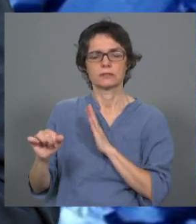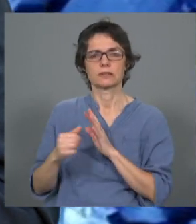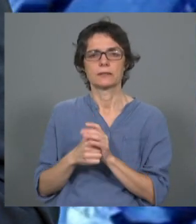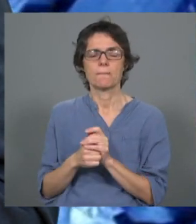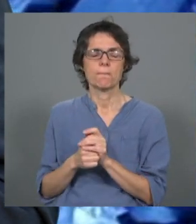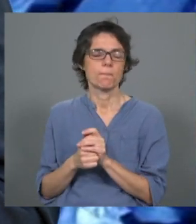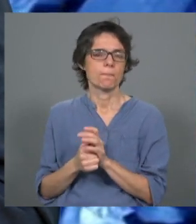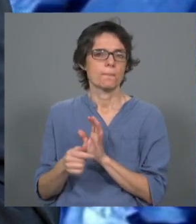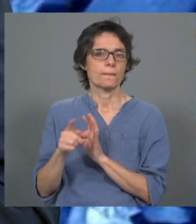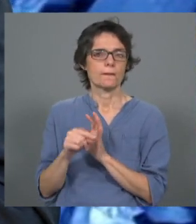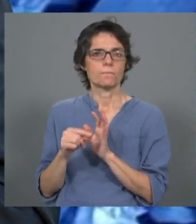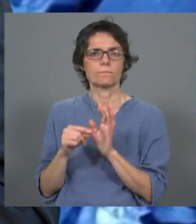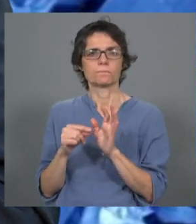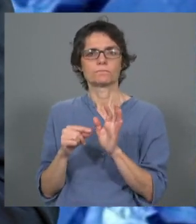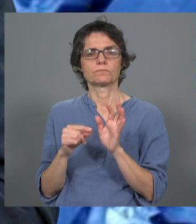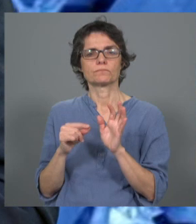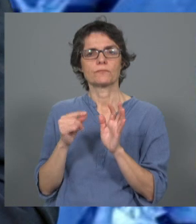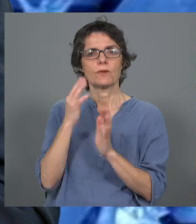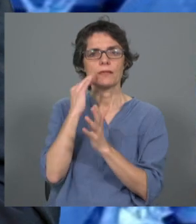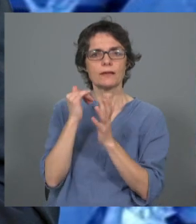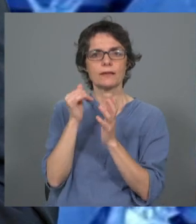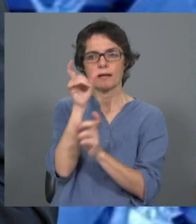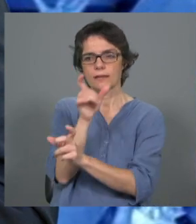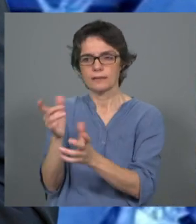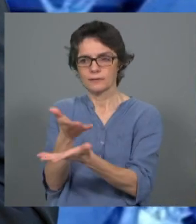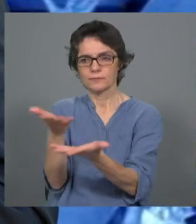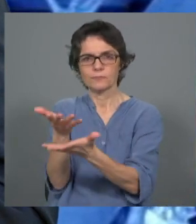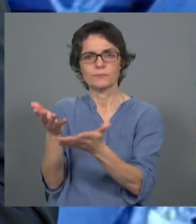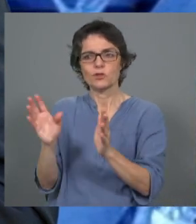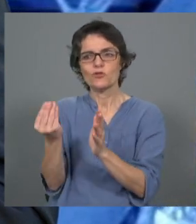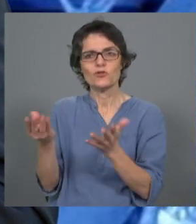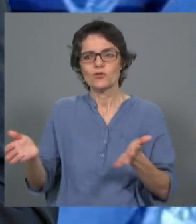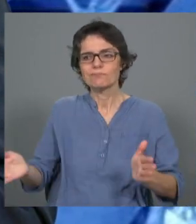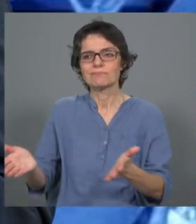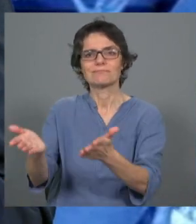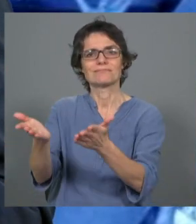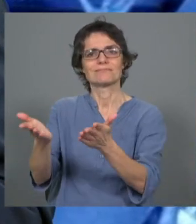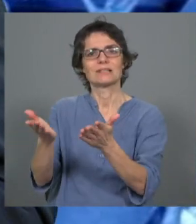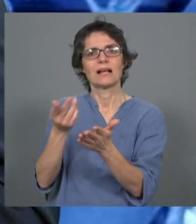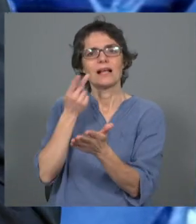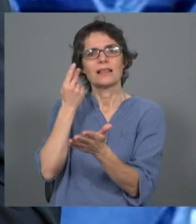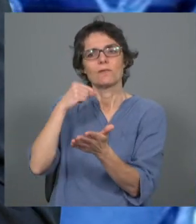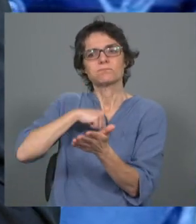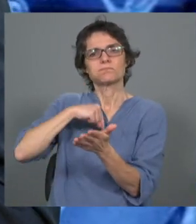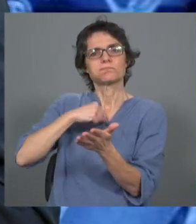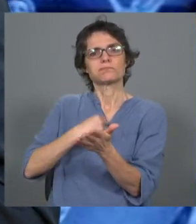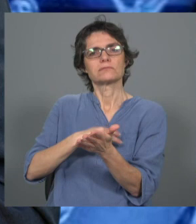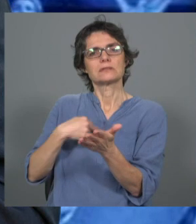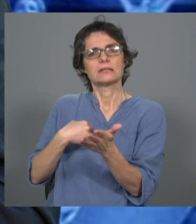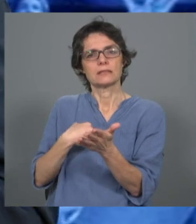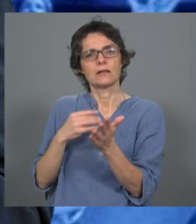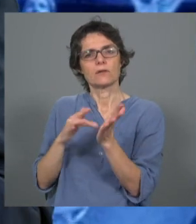estímulo da vivência vocacional, da vivência do ser cristão, também das próprias